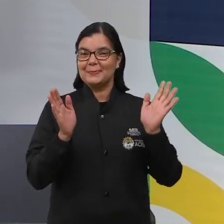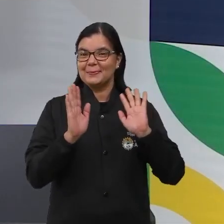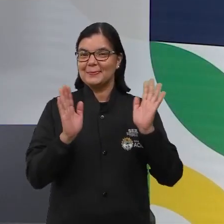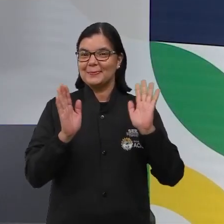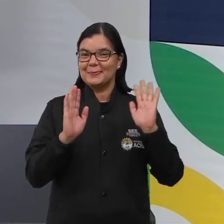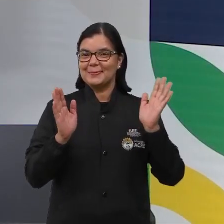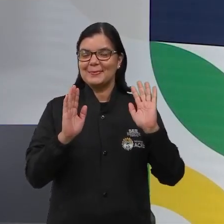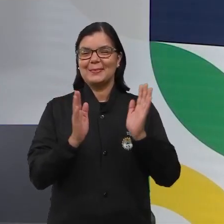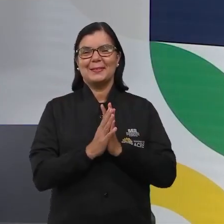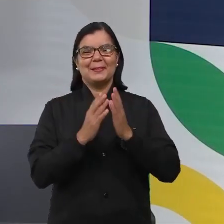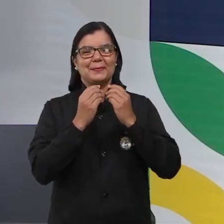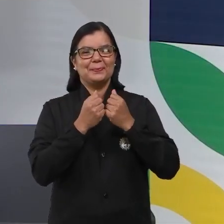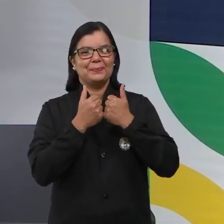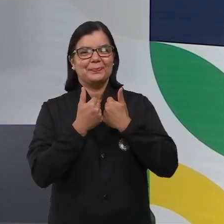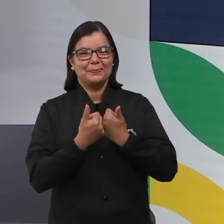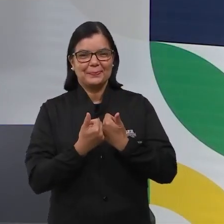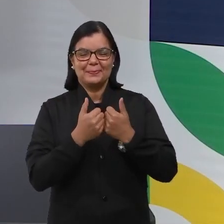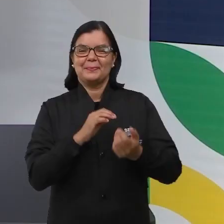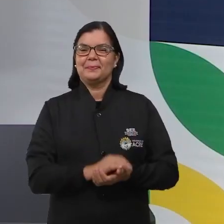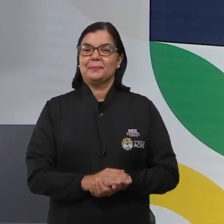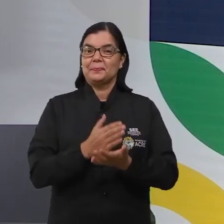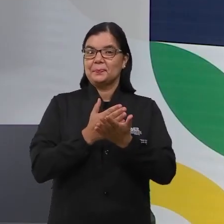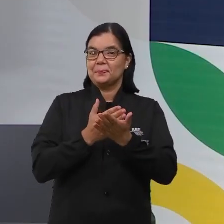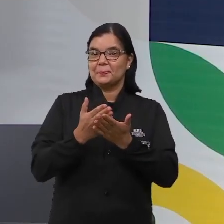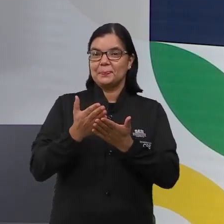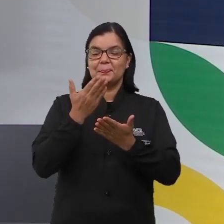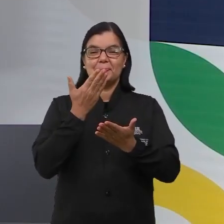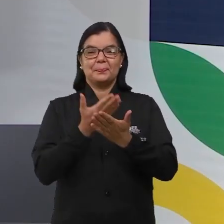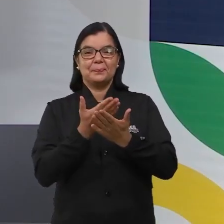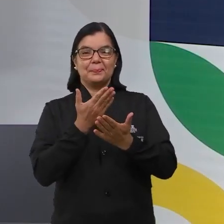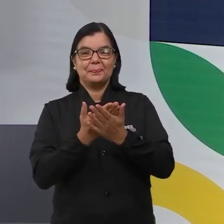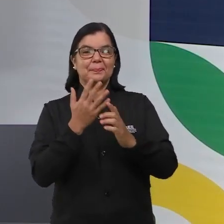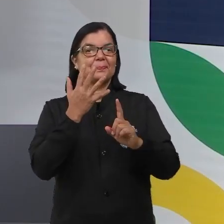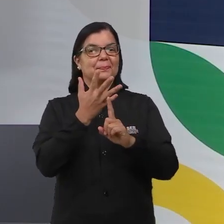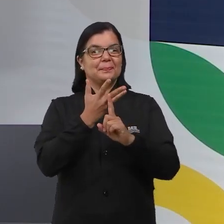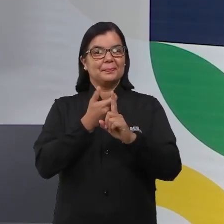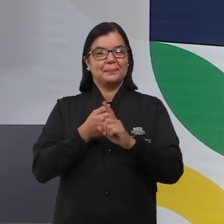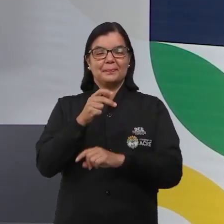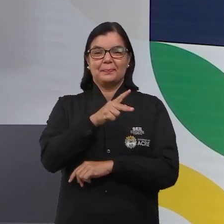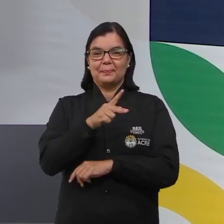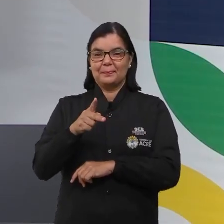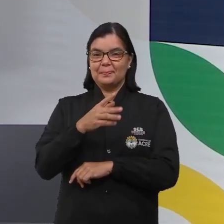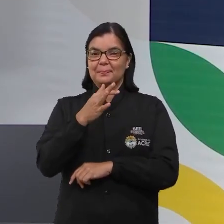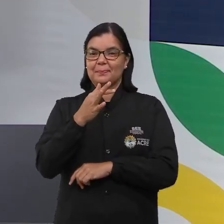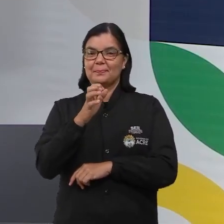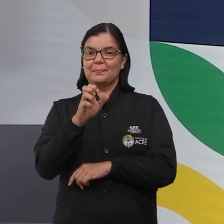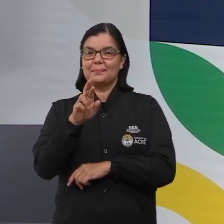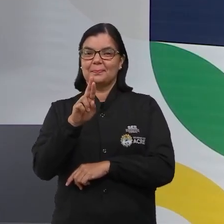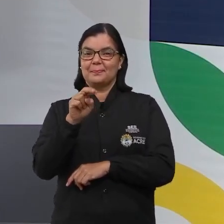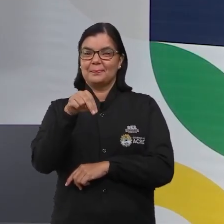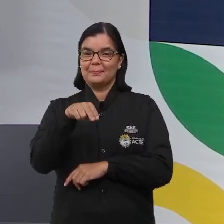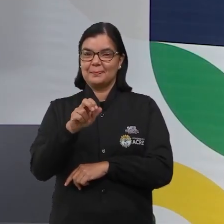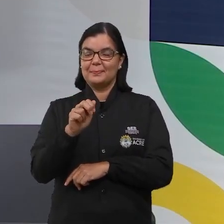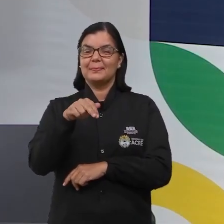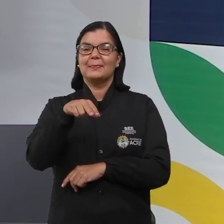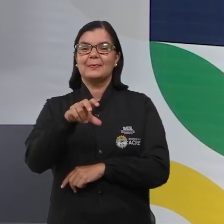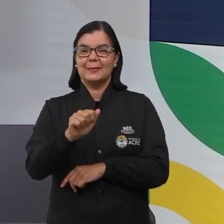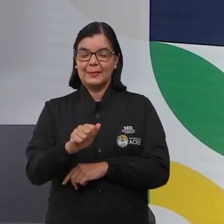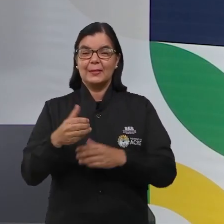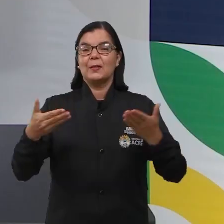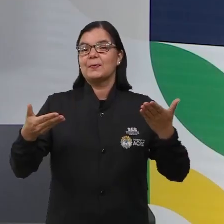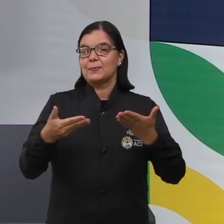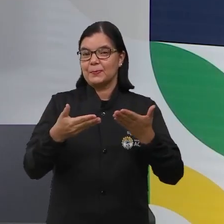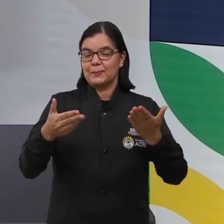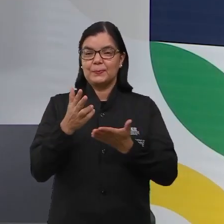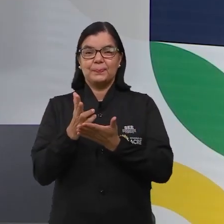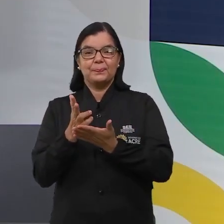Olá, pessoal, tudo bem? Está começando mais uma aula de arte. Eu sou a professora Fernanda Gomes e hoje nós estamos aqui no Centro